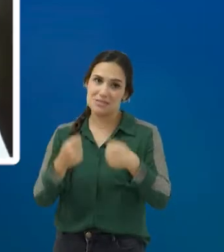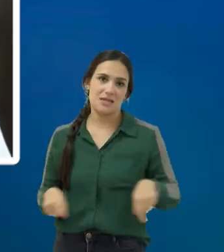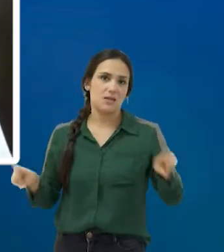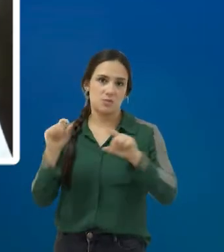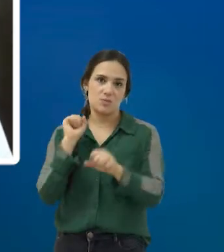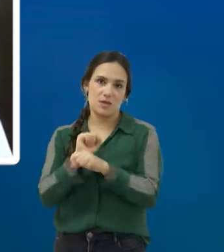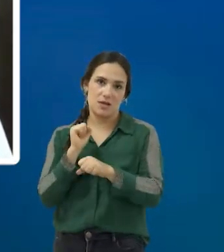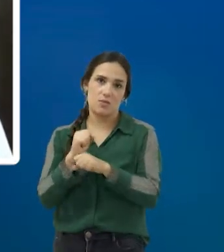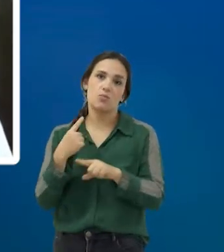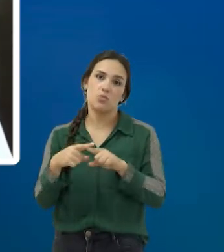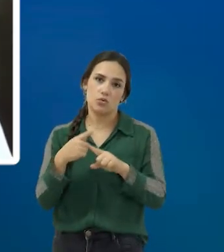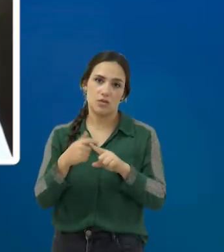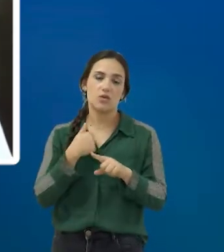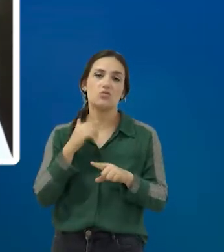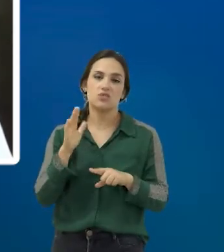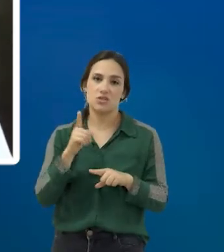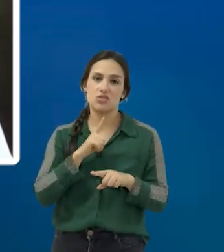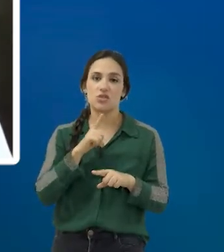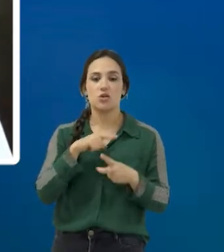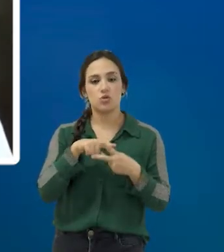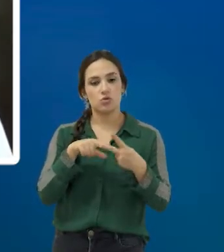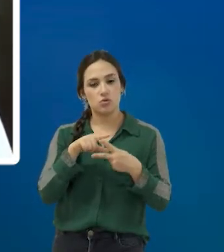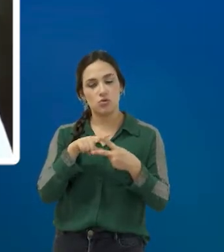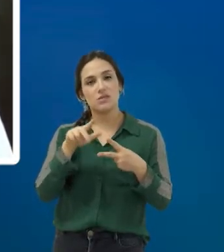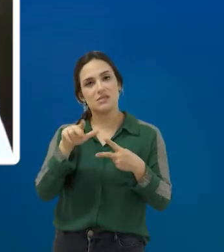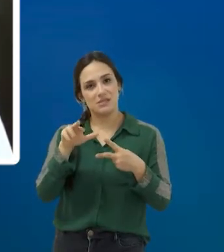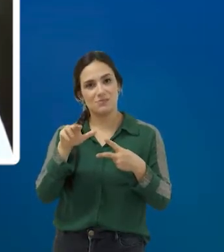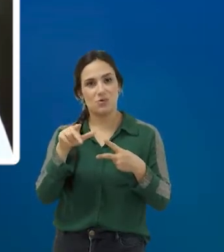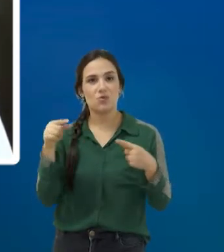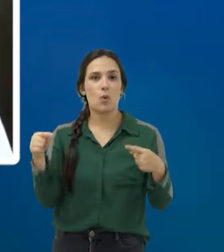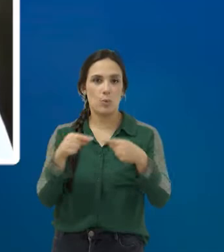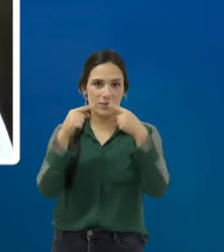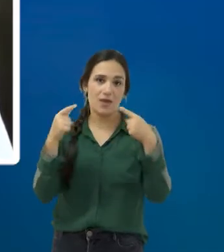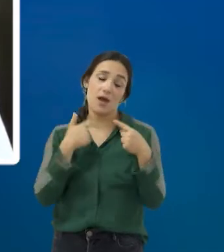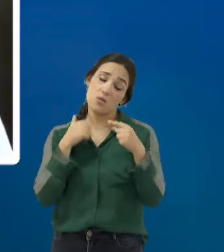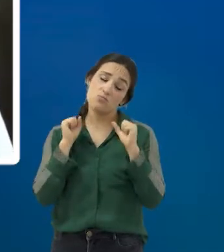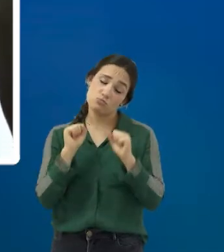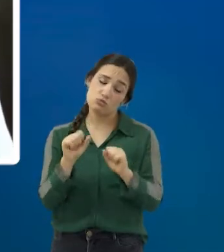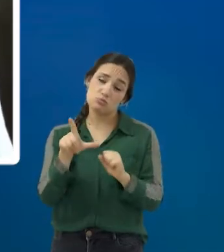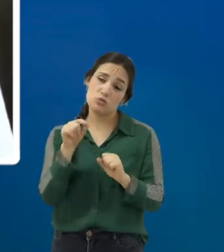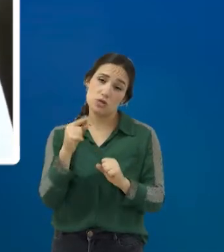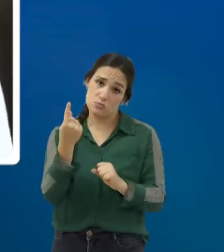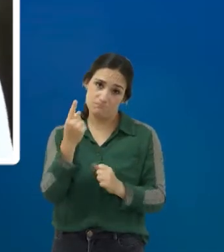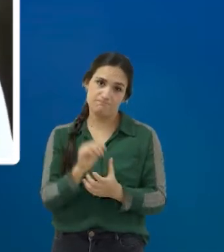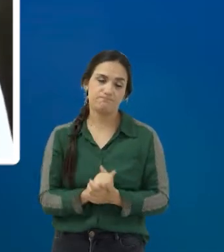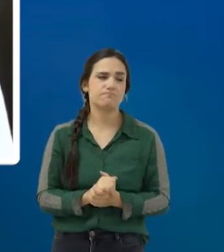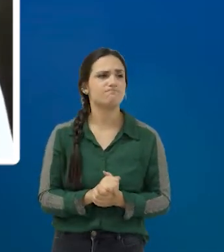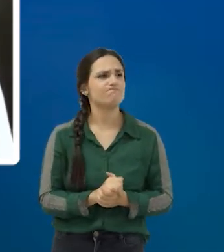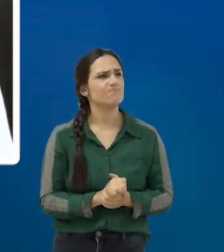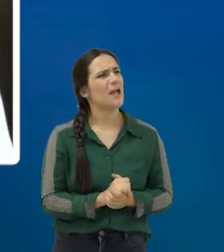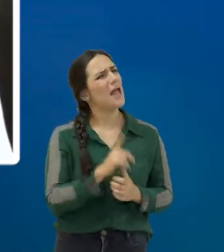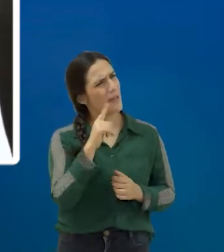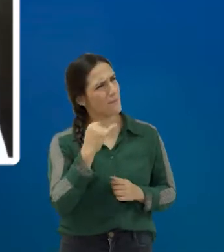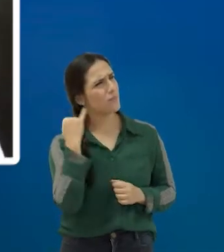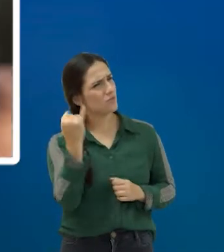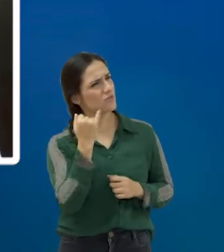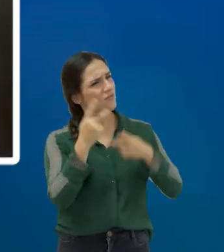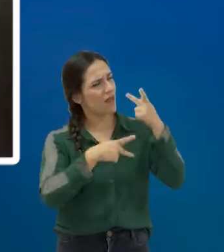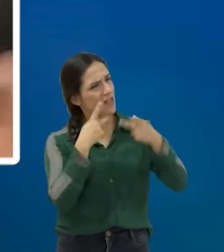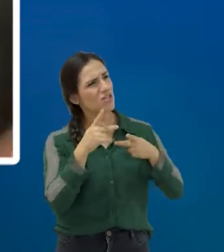precisei esperar, porque eu já tinha 2 irmãos compatíveis, nós podemos escolher um, nós podemos. Alcindo, é importante também a gente falar que